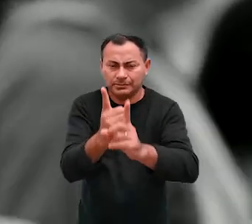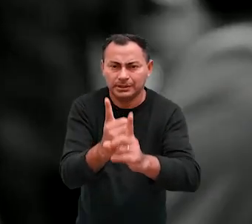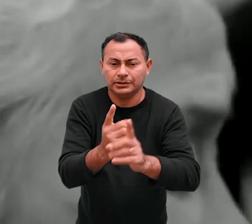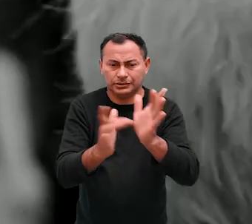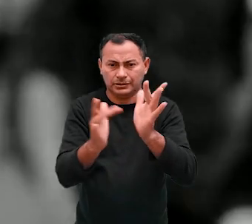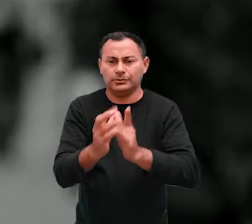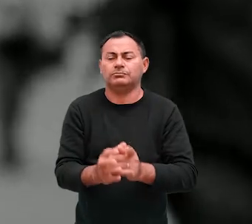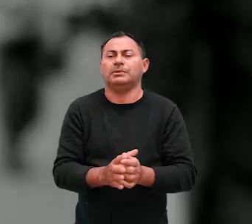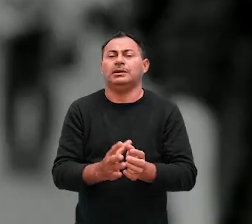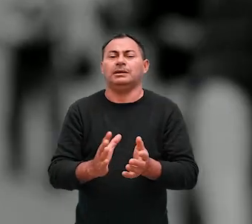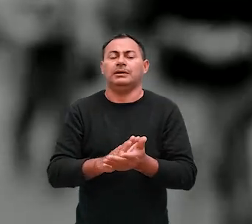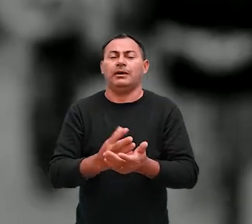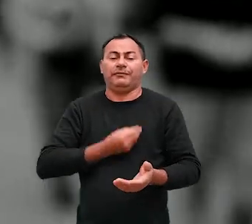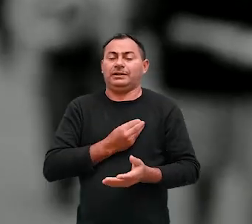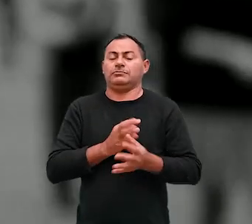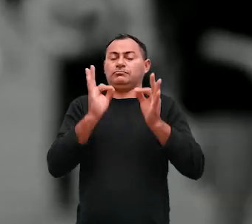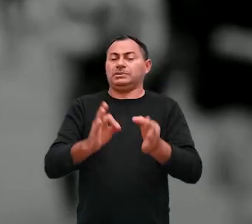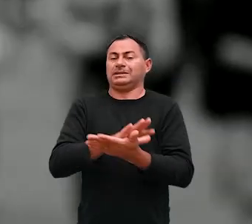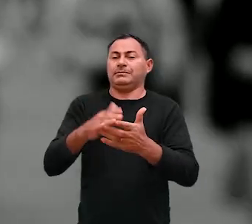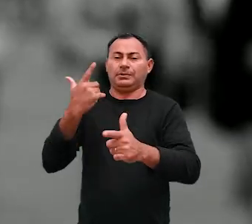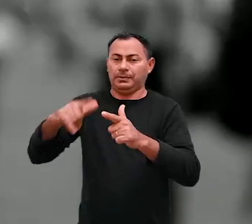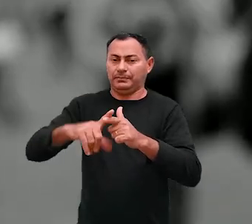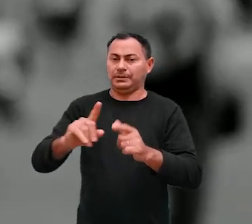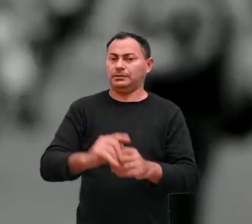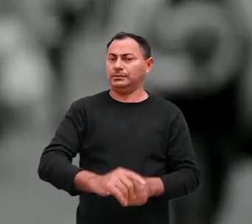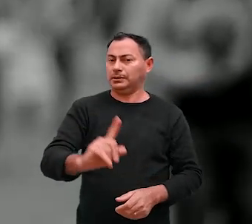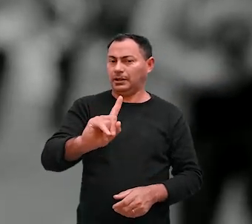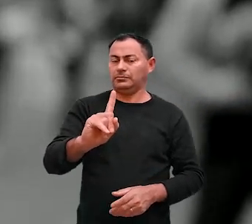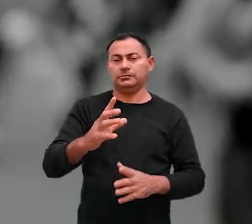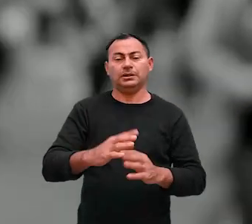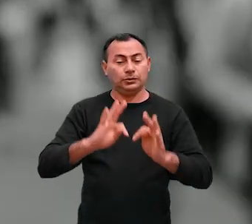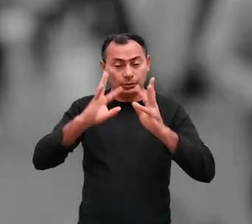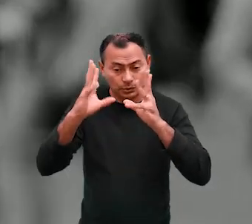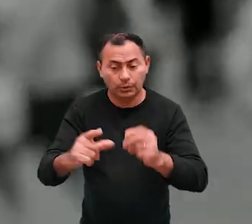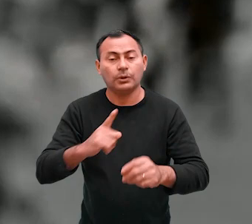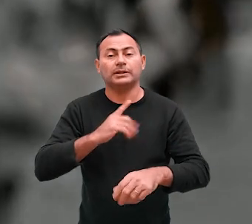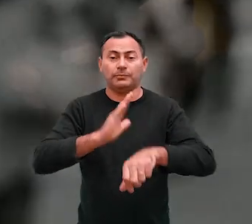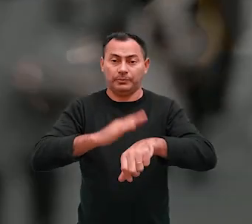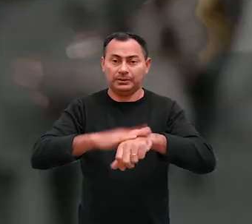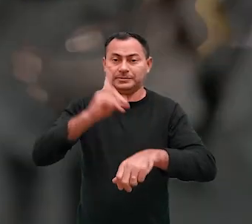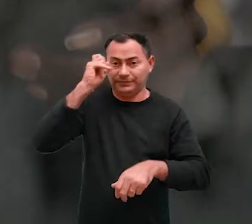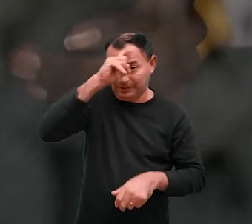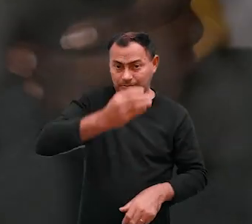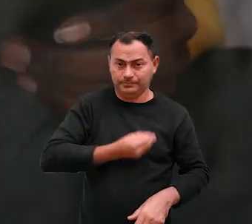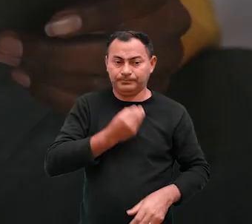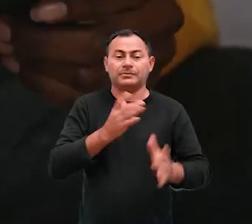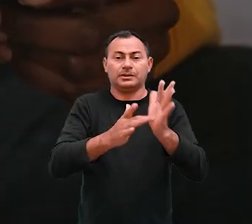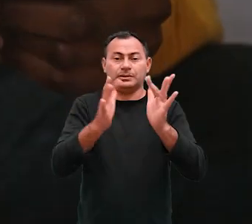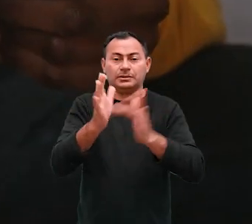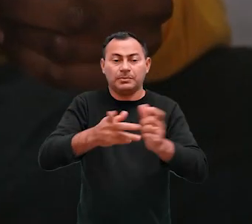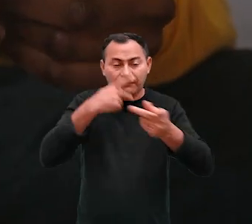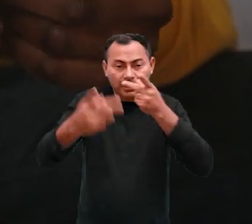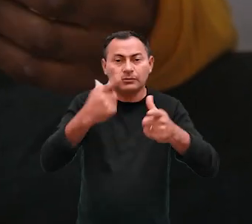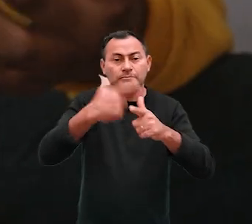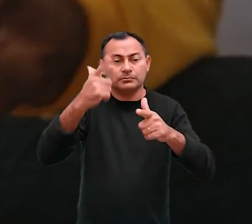de uma vida sem tempestades. Não é bem assim. Todos passam por tempestades. Jesus contou sobre